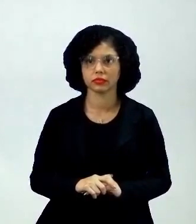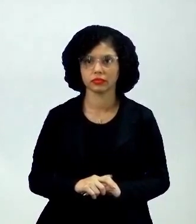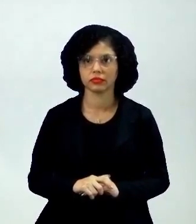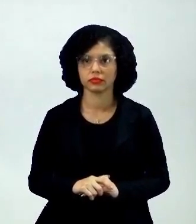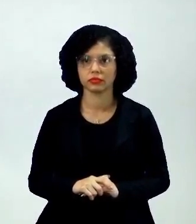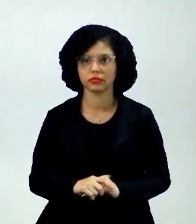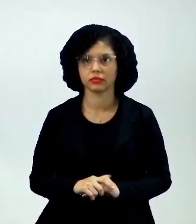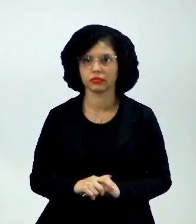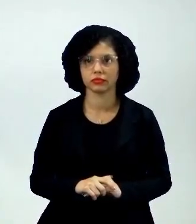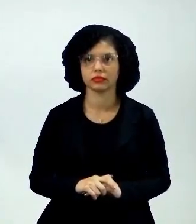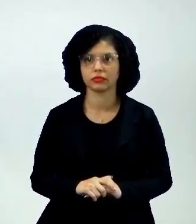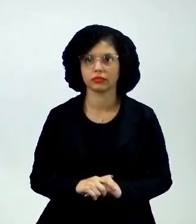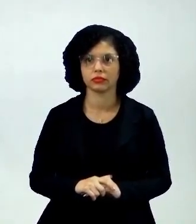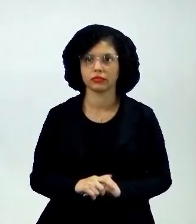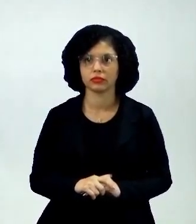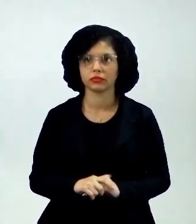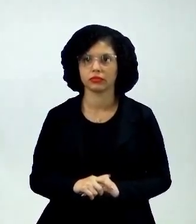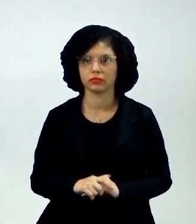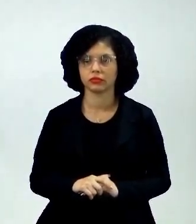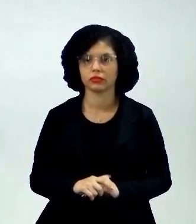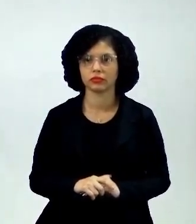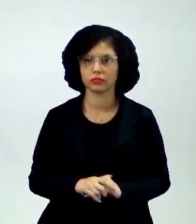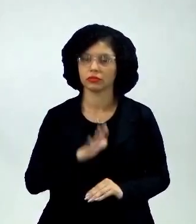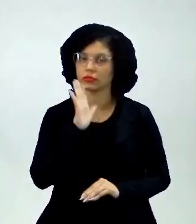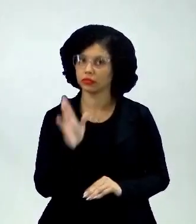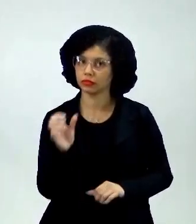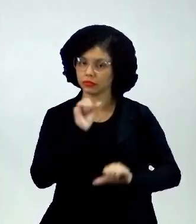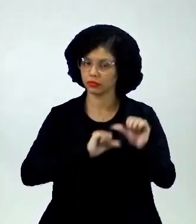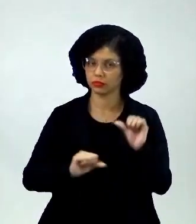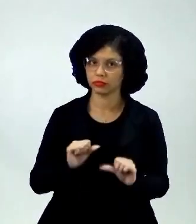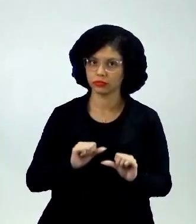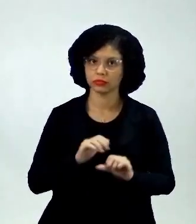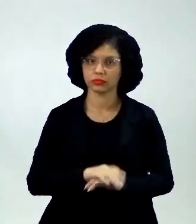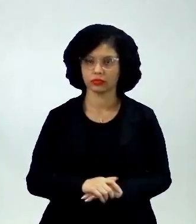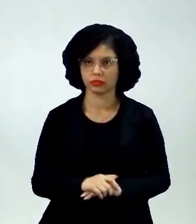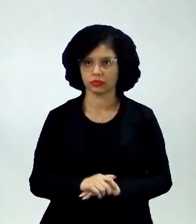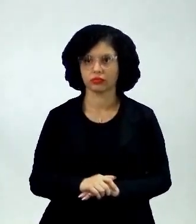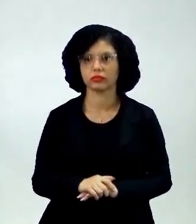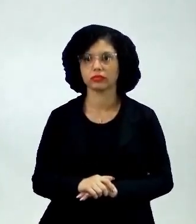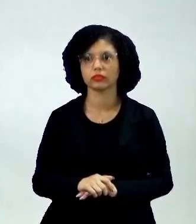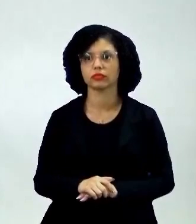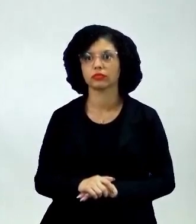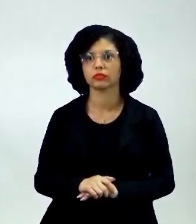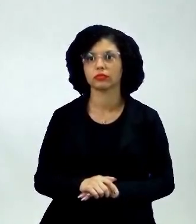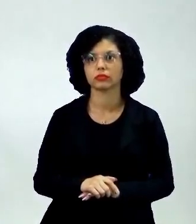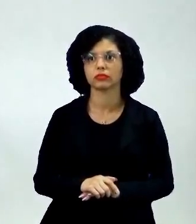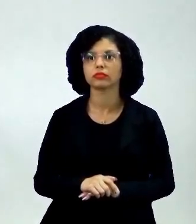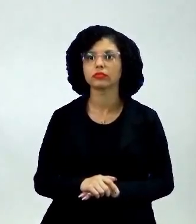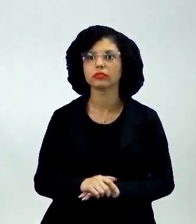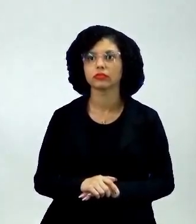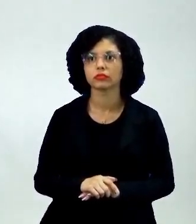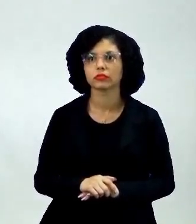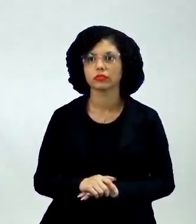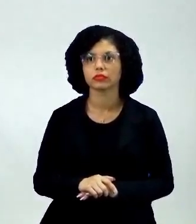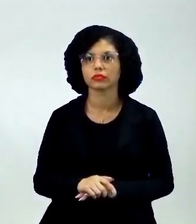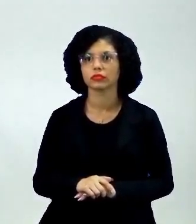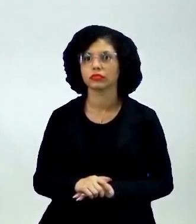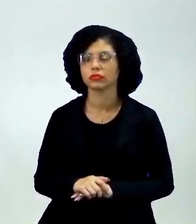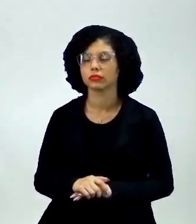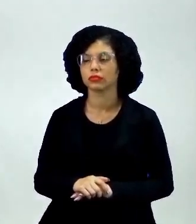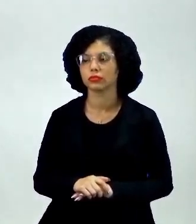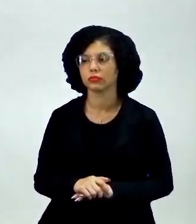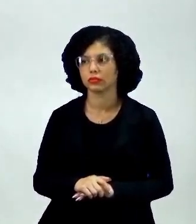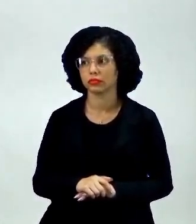70 vezes 100, já seria o contrário, tá bom? Só para vocês lembrarem, terem isso aqui já em